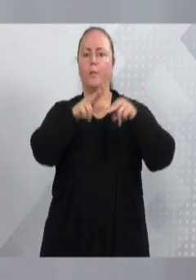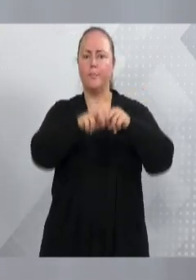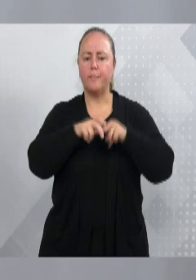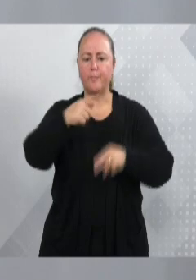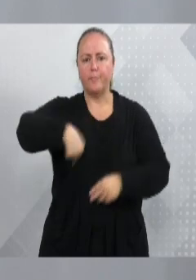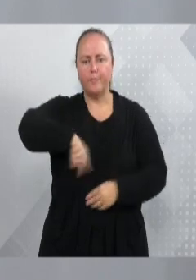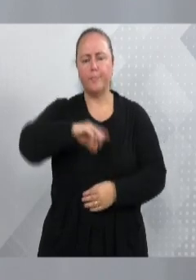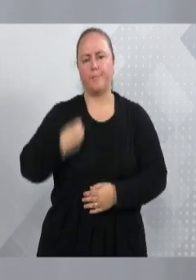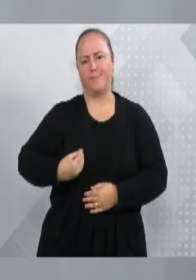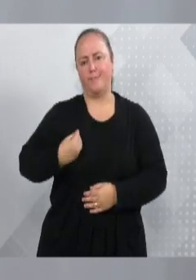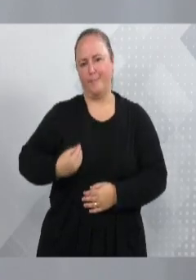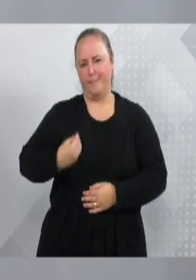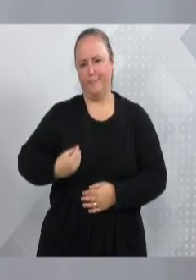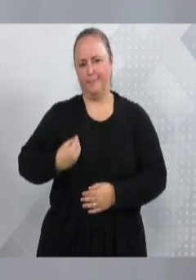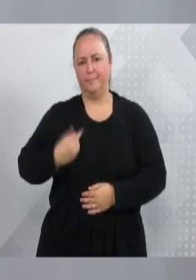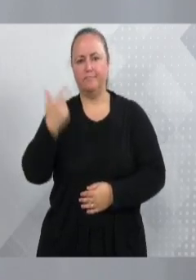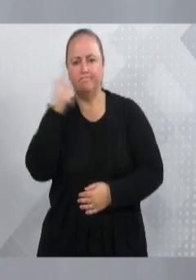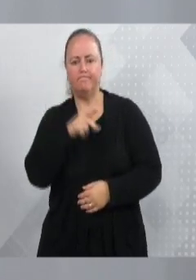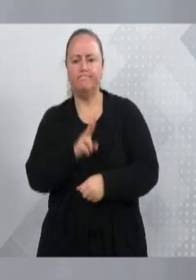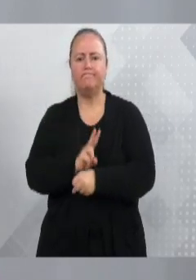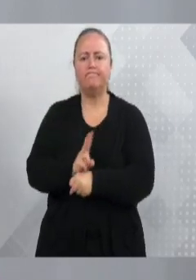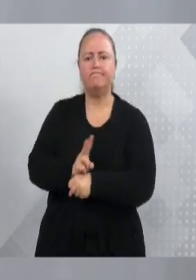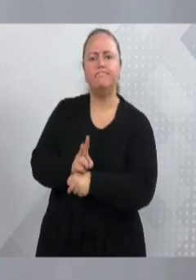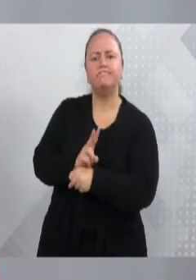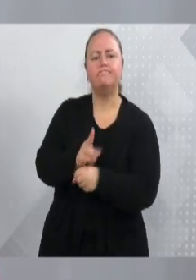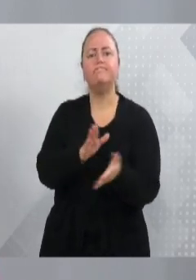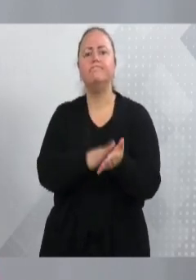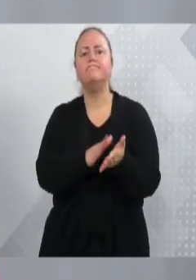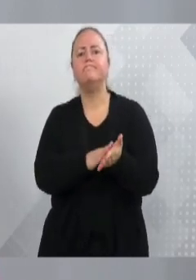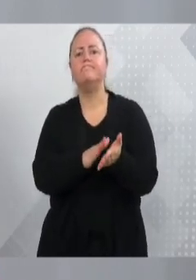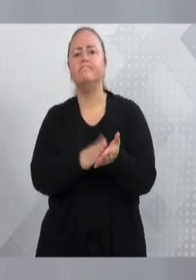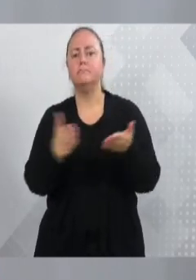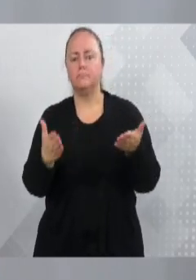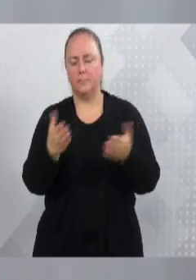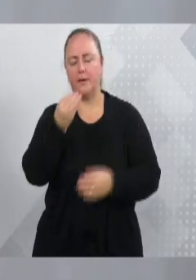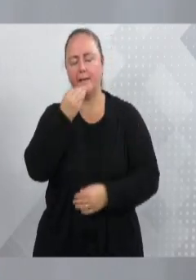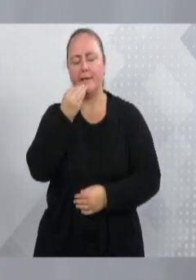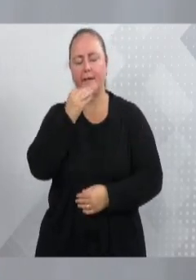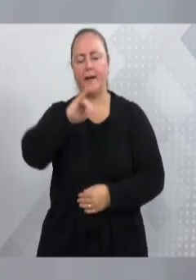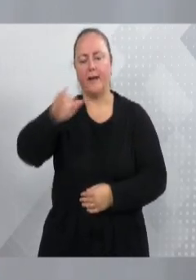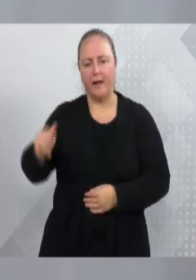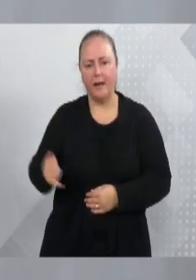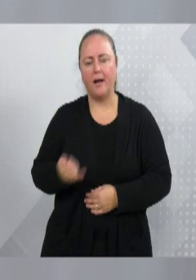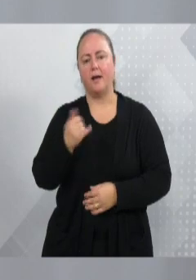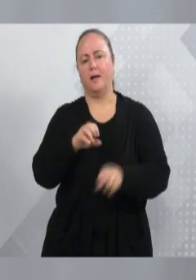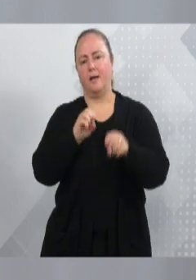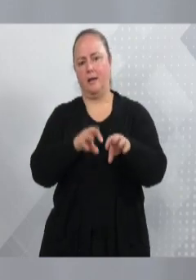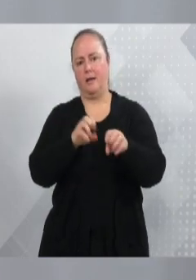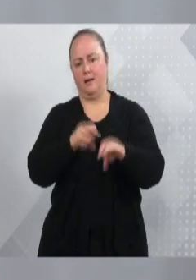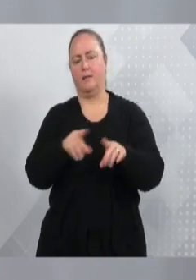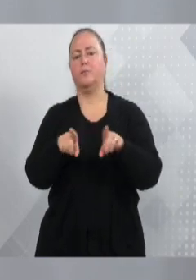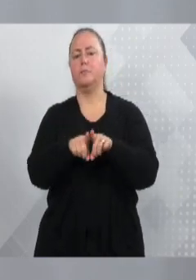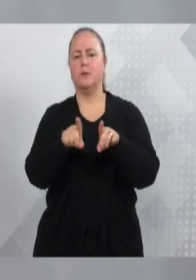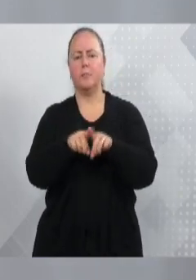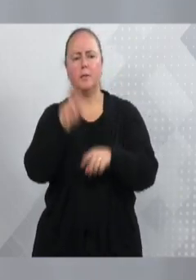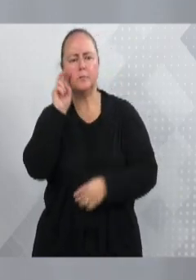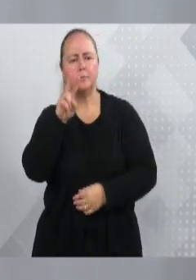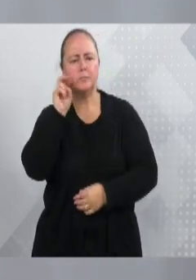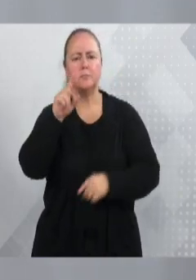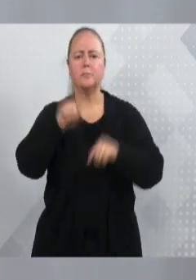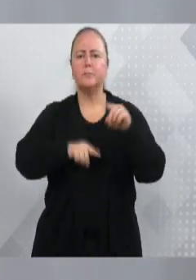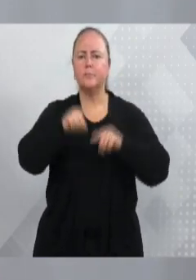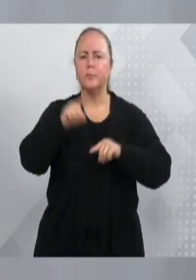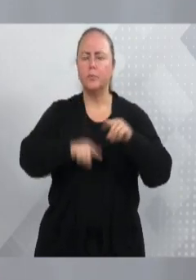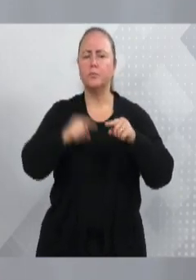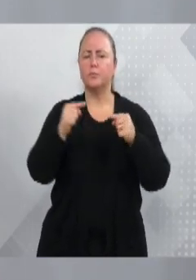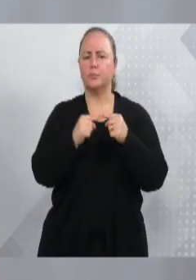pessoas elegem os vereadores para fiscalizar para cobrar Aproveitei lógico a minha Seara é a questão da educação mas eu olhei lá também os produtos que tinham